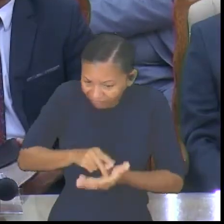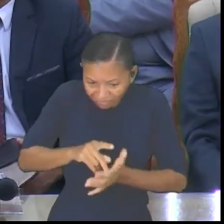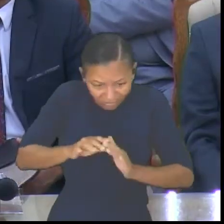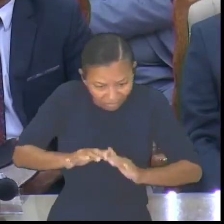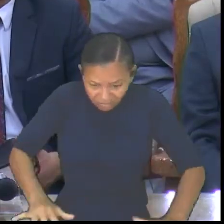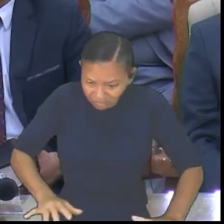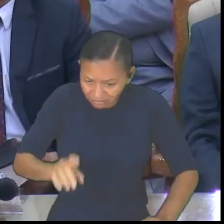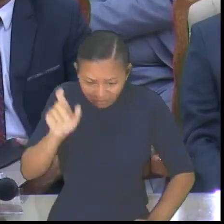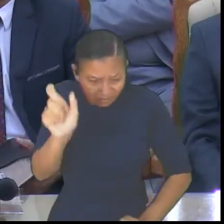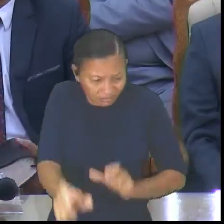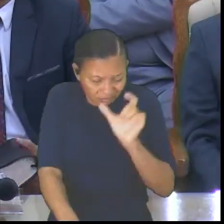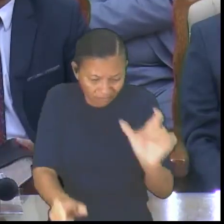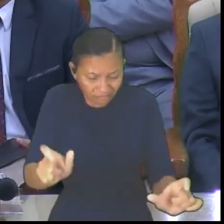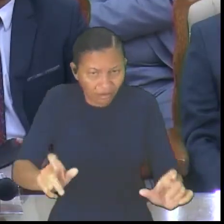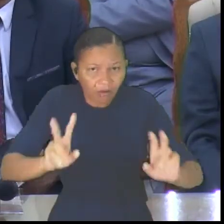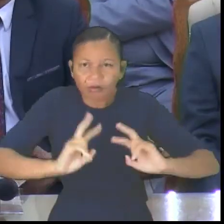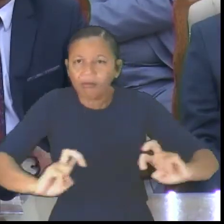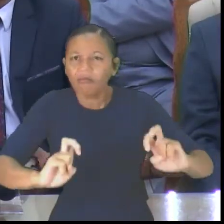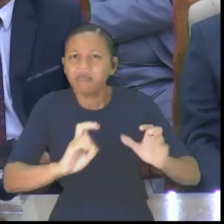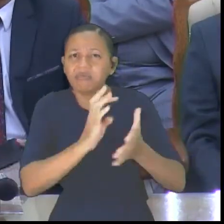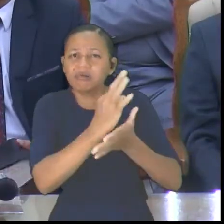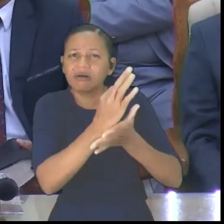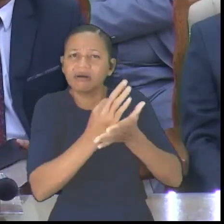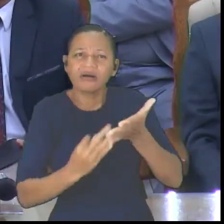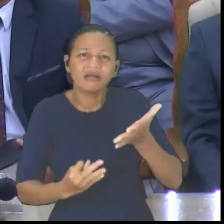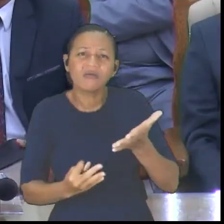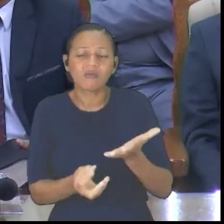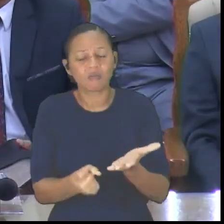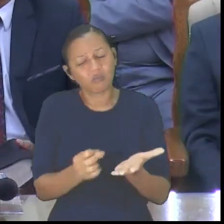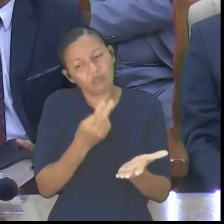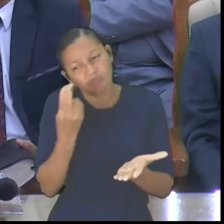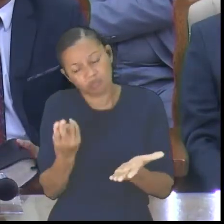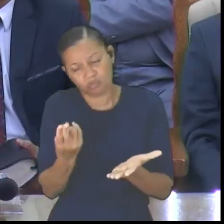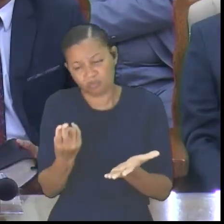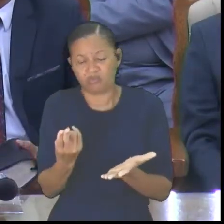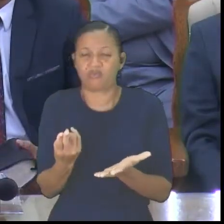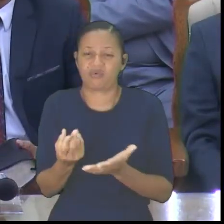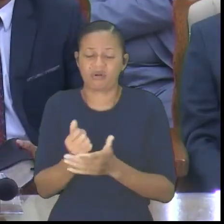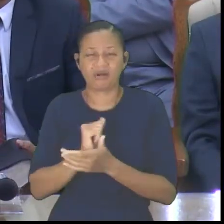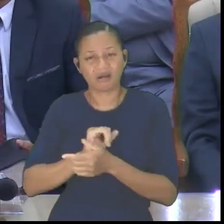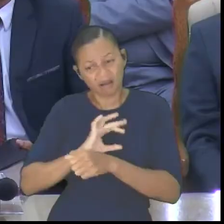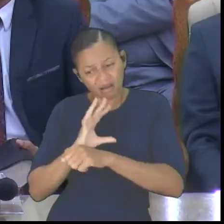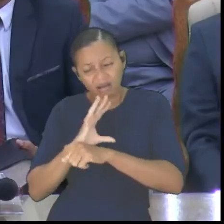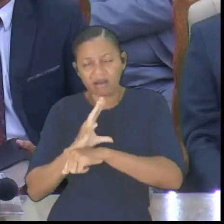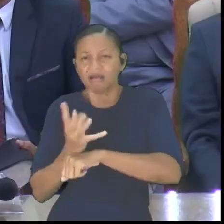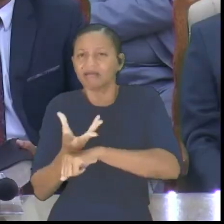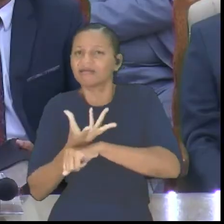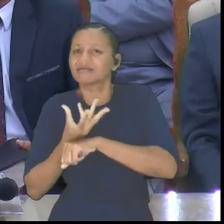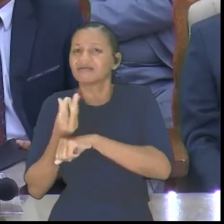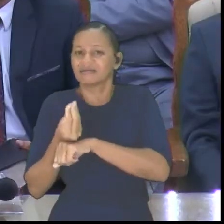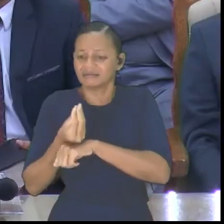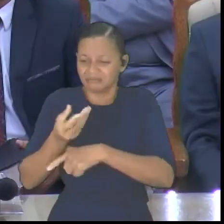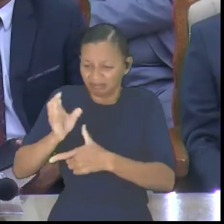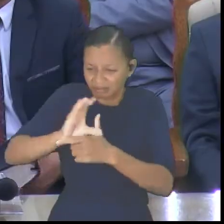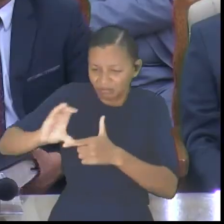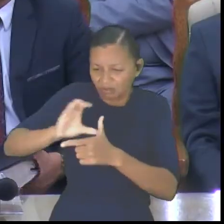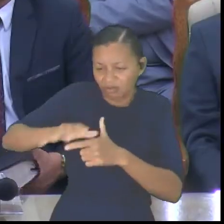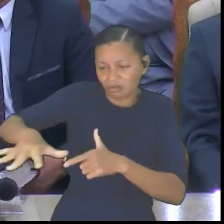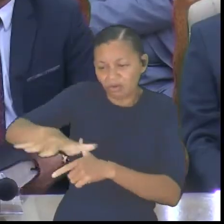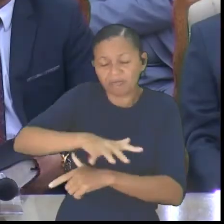observar esse texto, ou na verdade a igreja de Corinto, é uma das igrejas